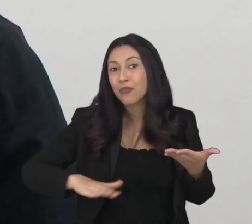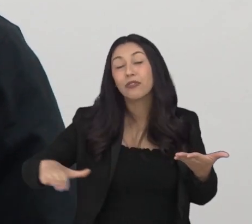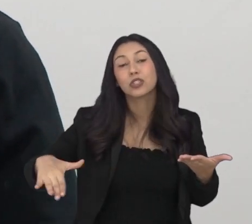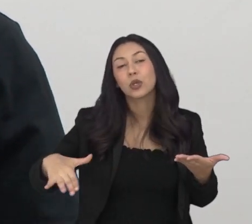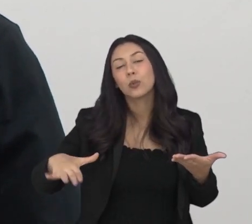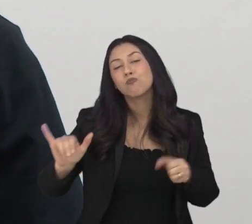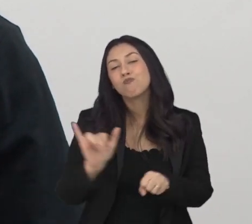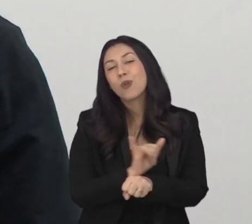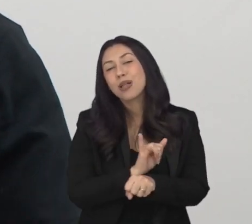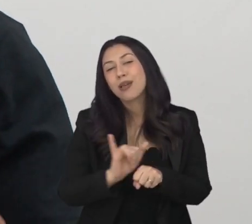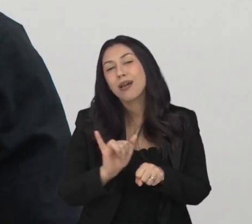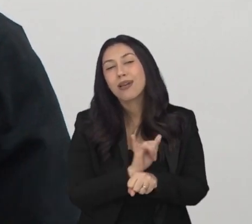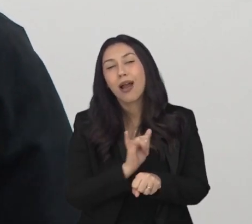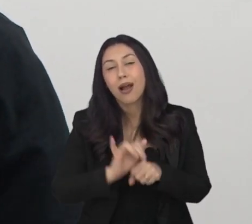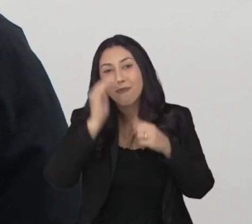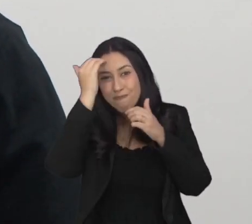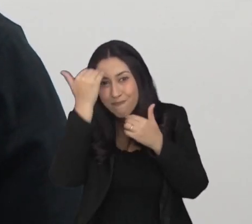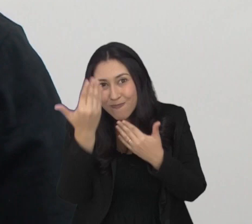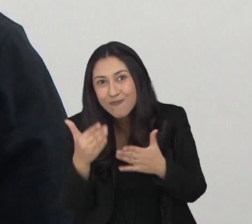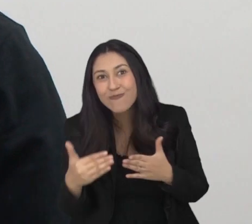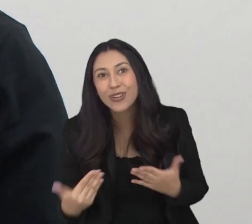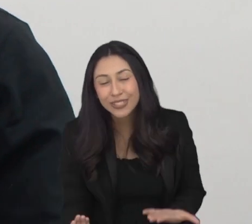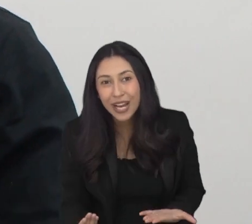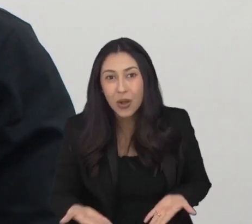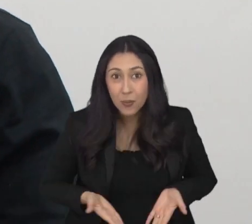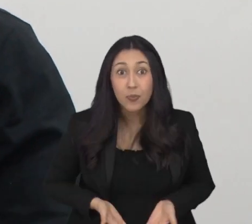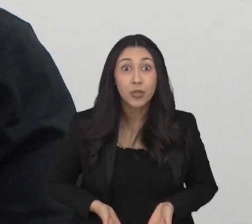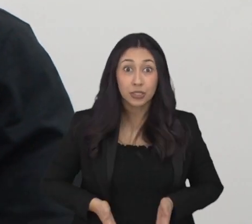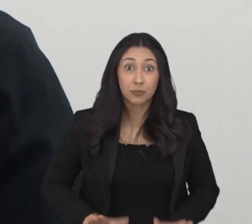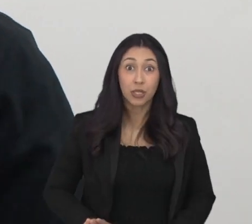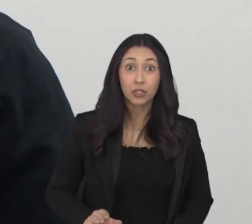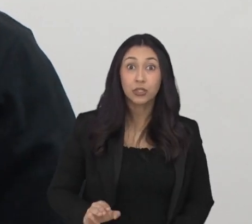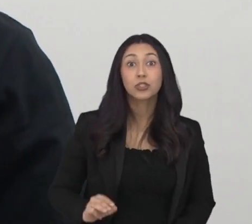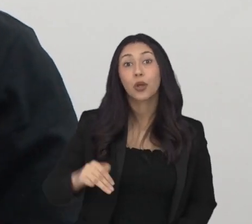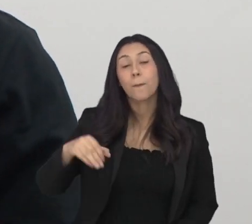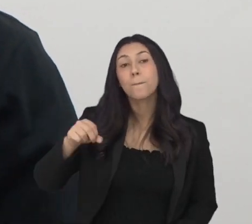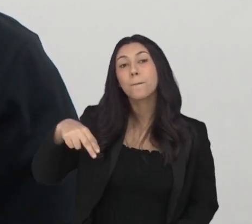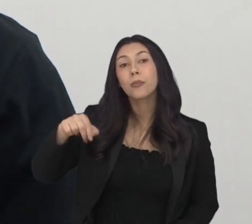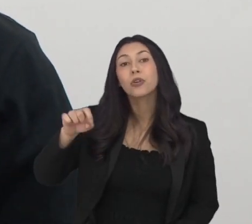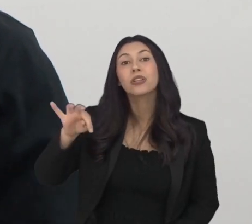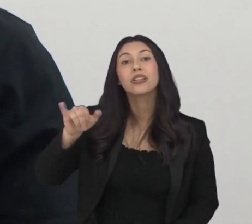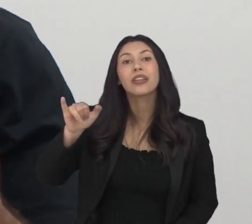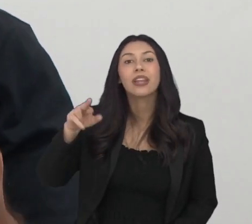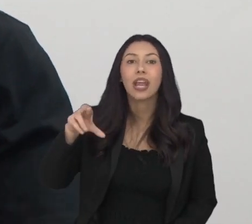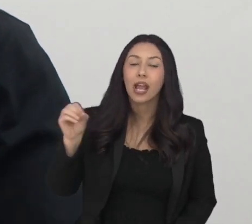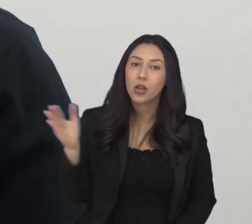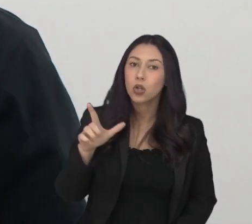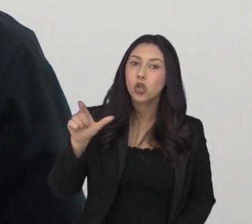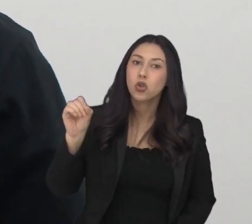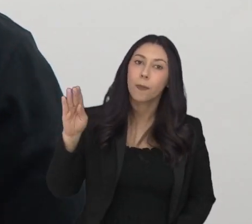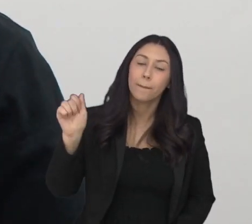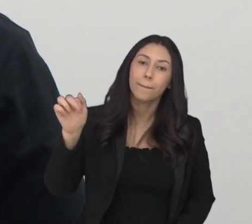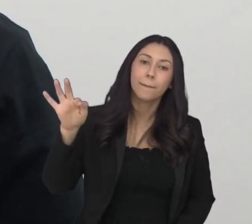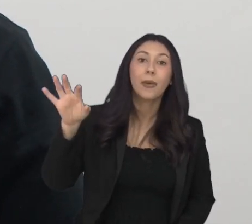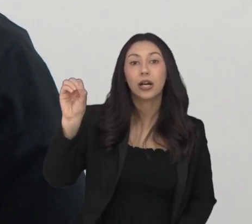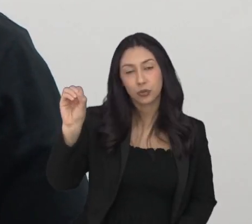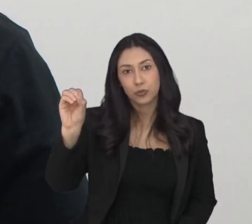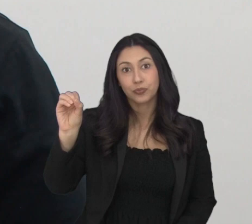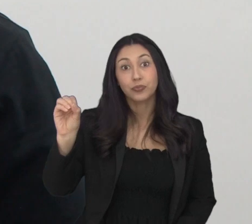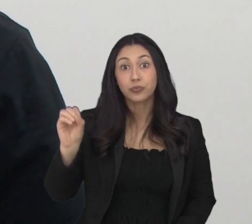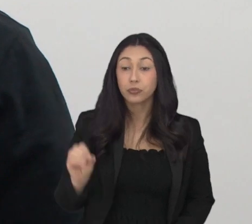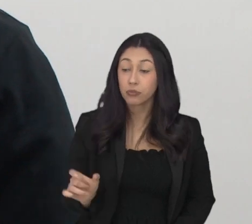Infantil, é uma forma de homenagear o nascimento de Monteiro Lobato, considerado o pai da